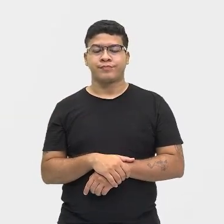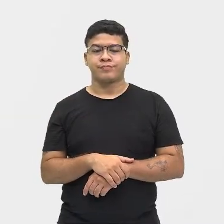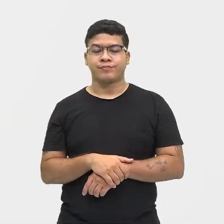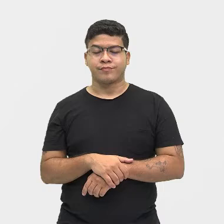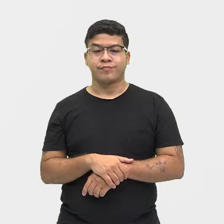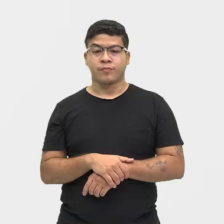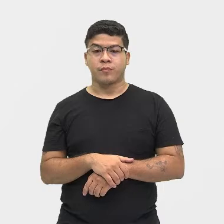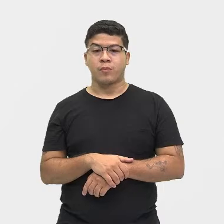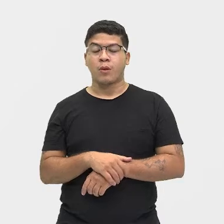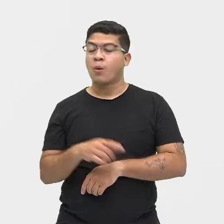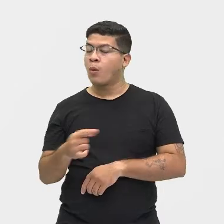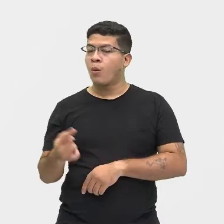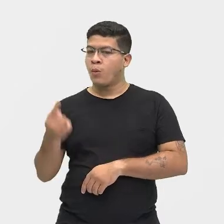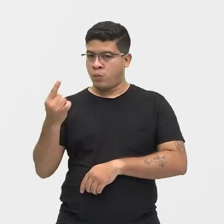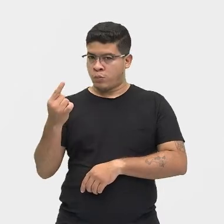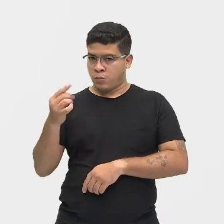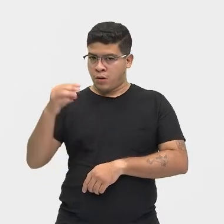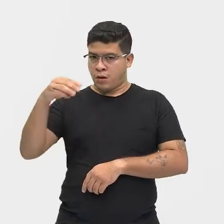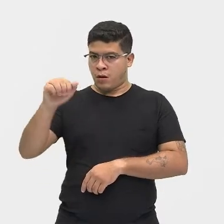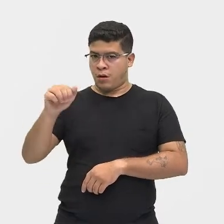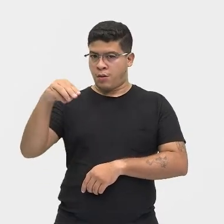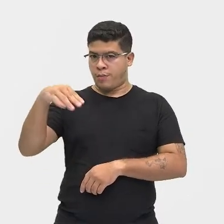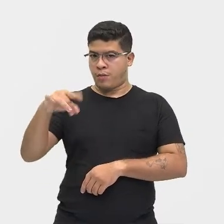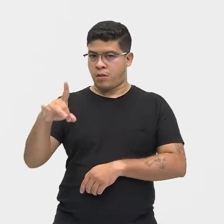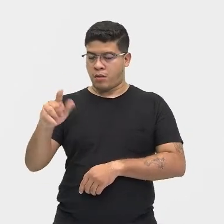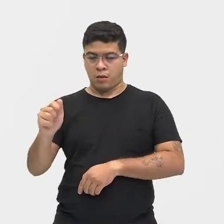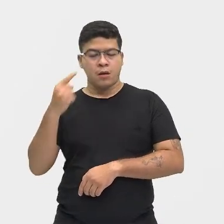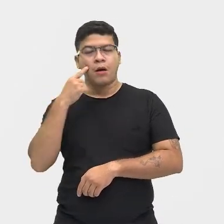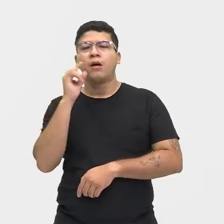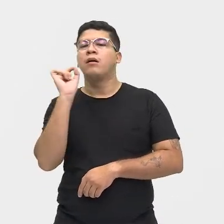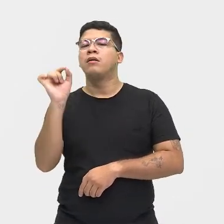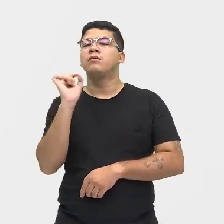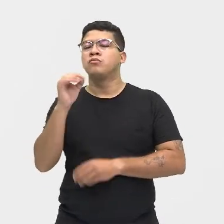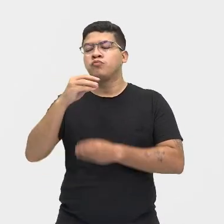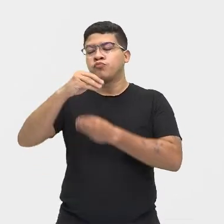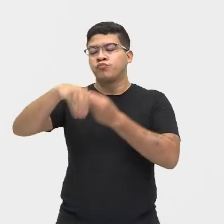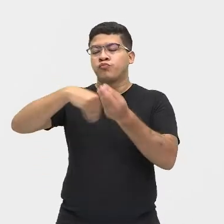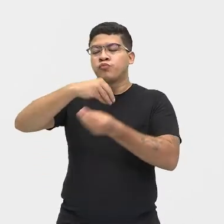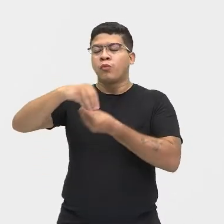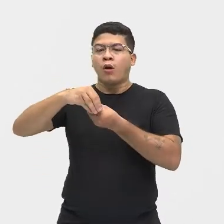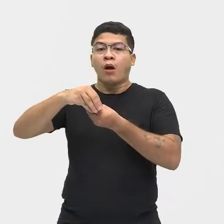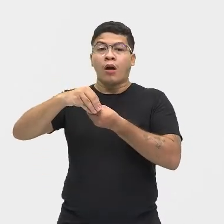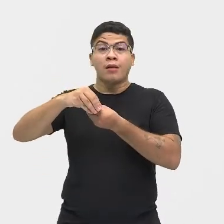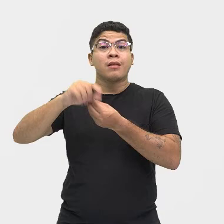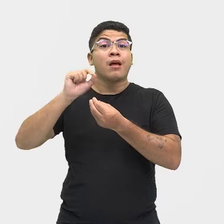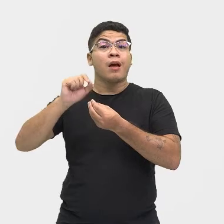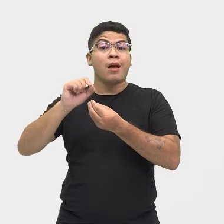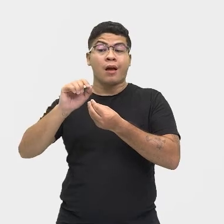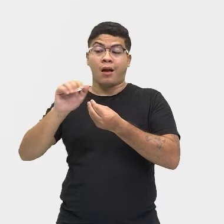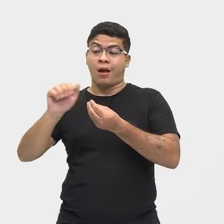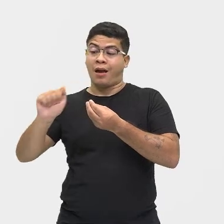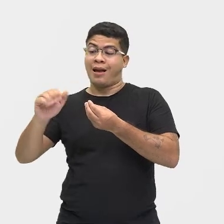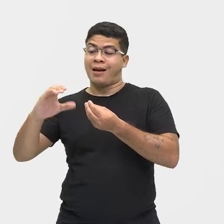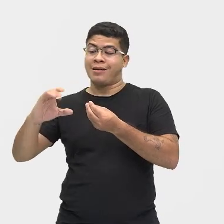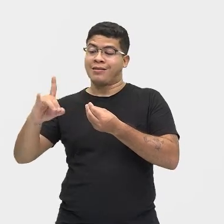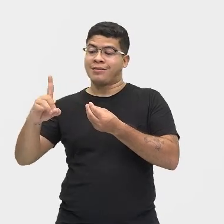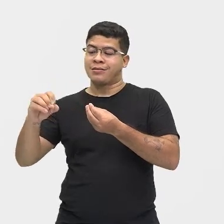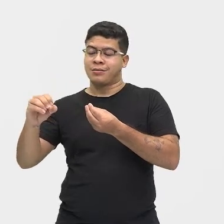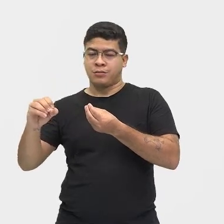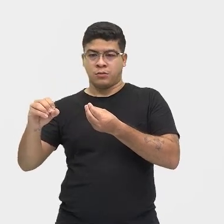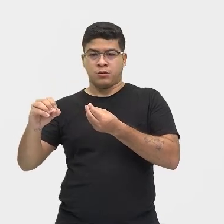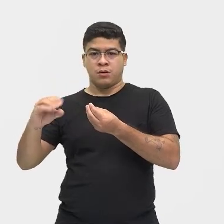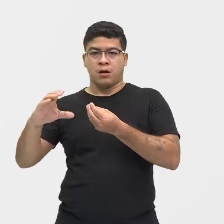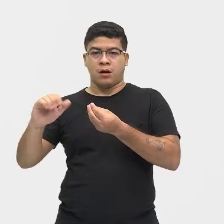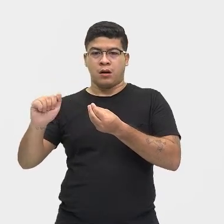uma amida trata-se de compostos orgânicos que teoricamente são derivados de ácidos carboxílicos